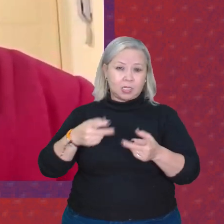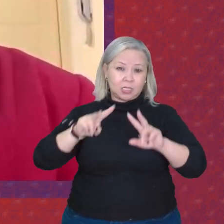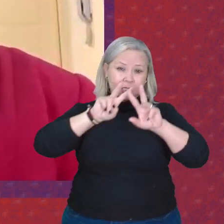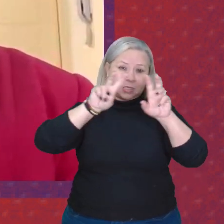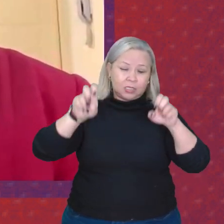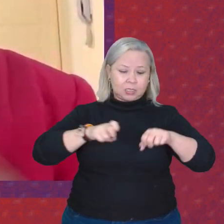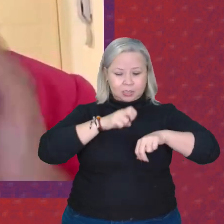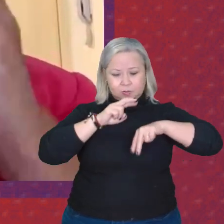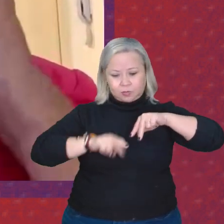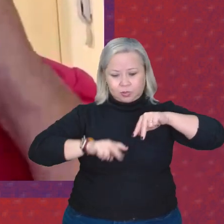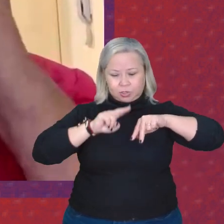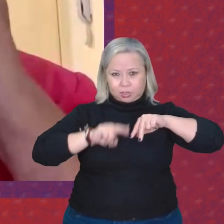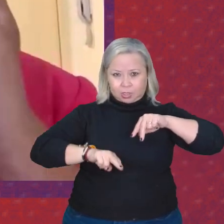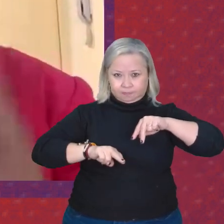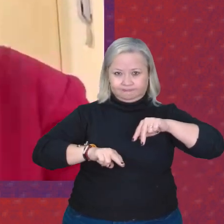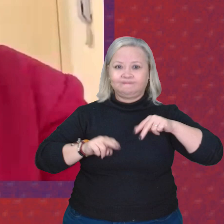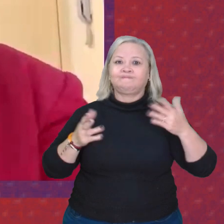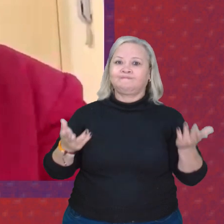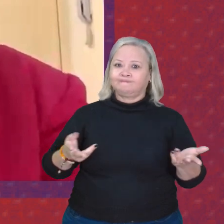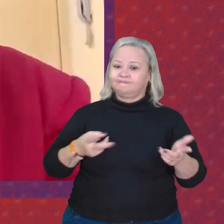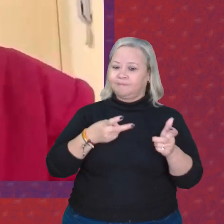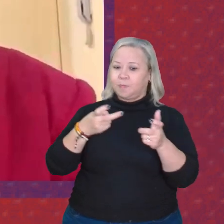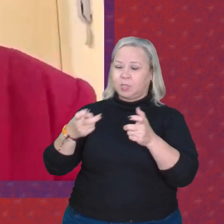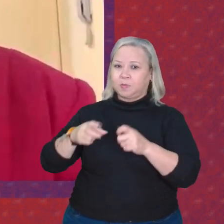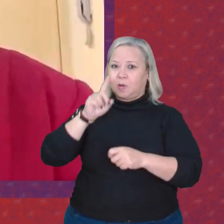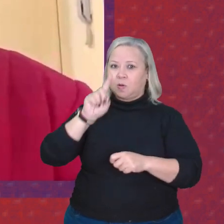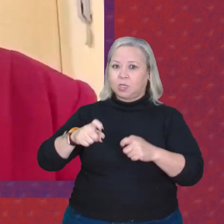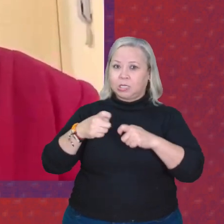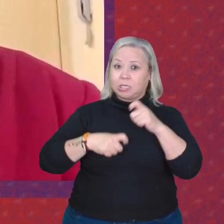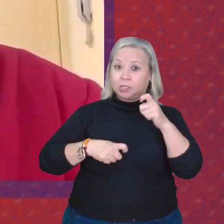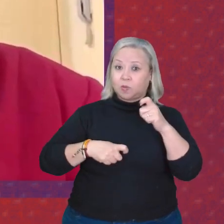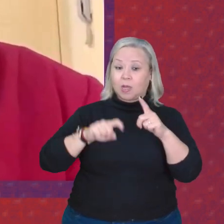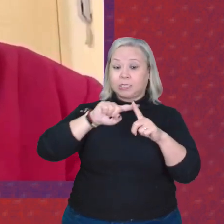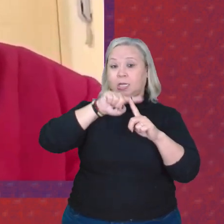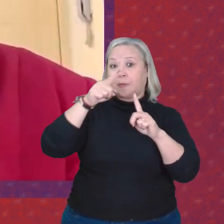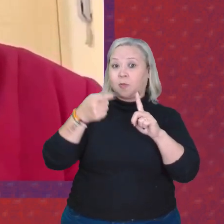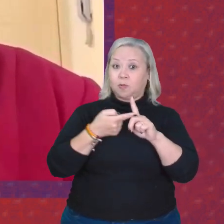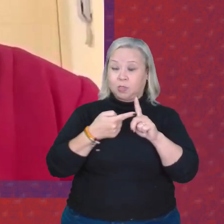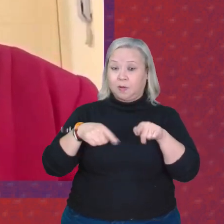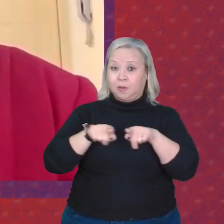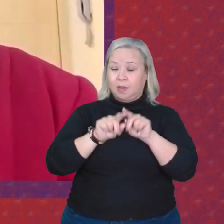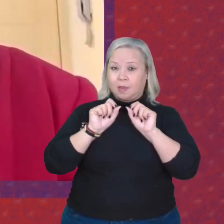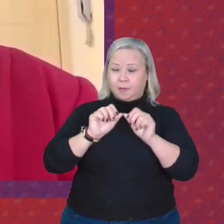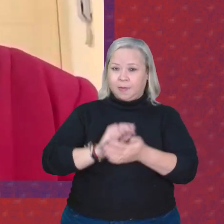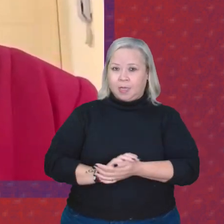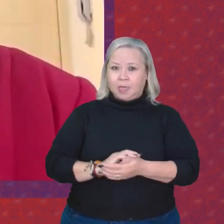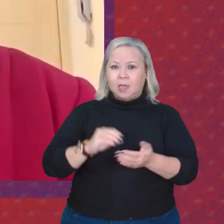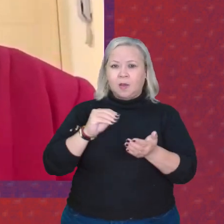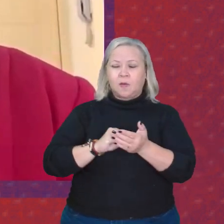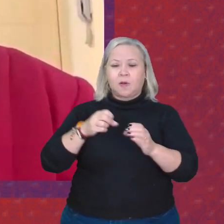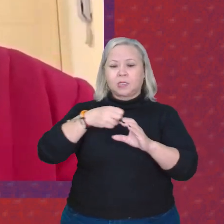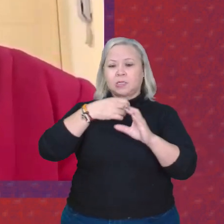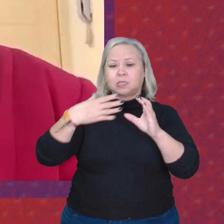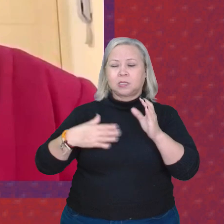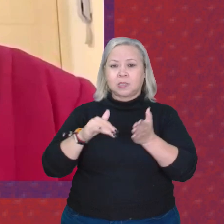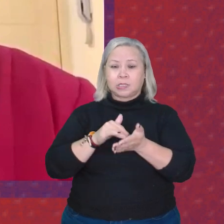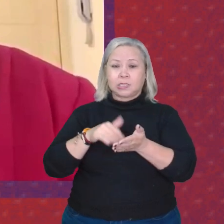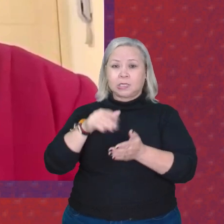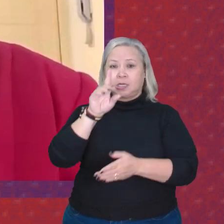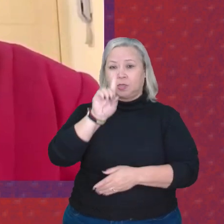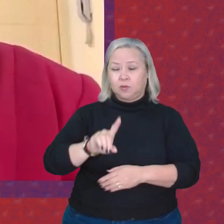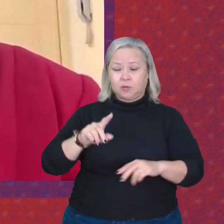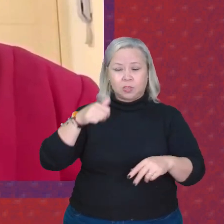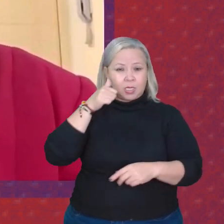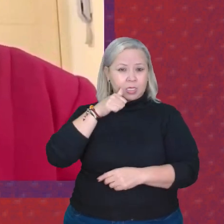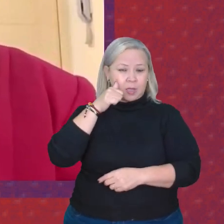gênero, notadamente acerca dos direitos sexuais e reprodutivos, com a descaracterização da Secretaria dos Direitos da